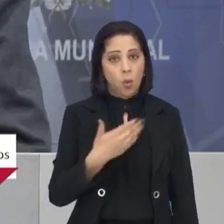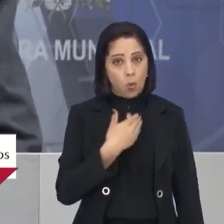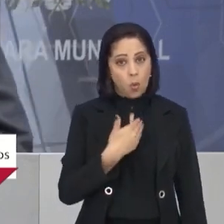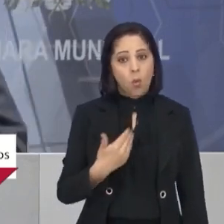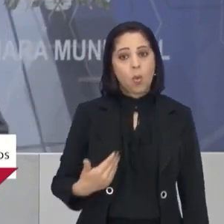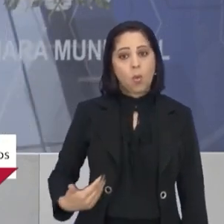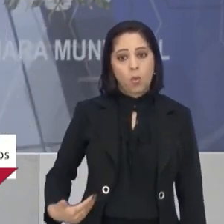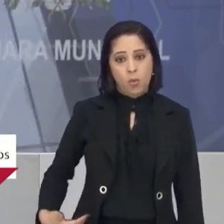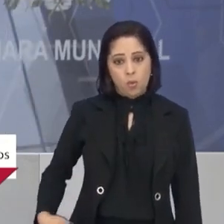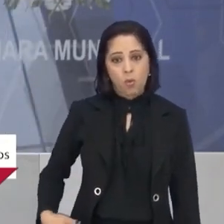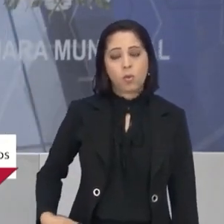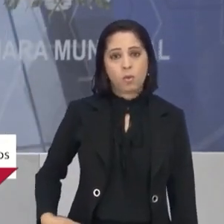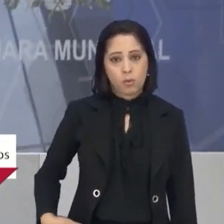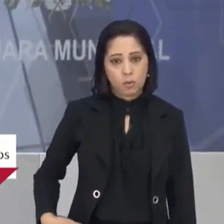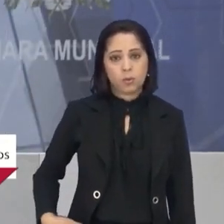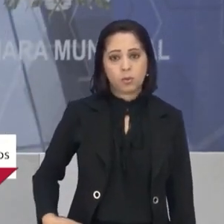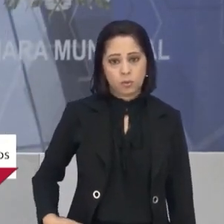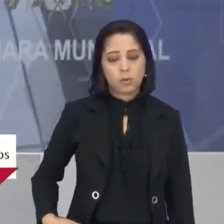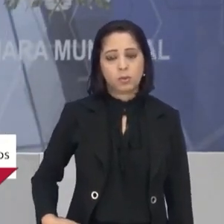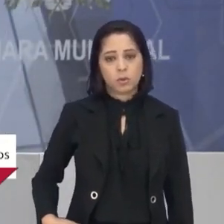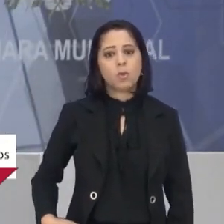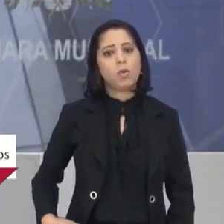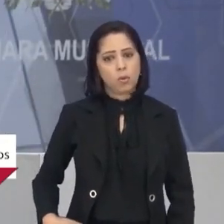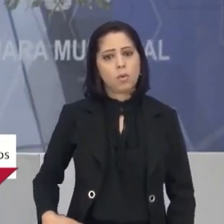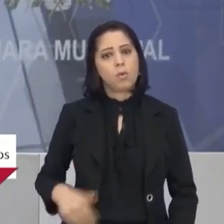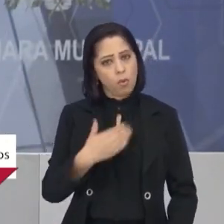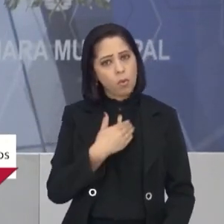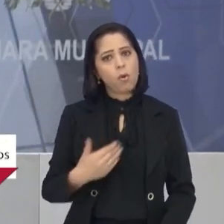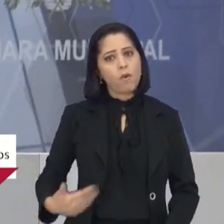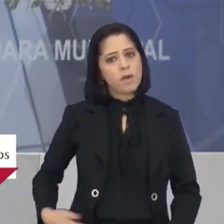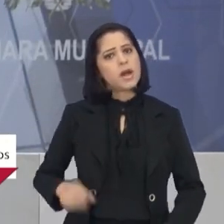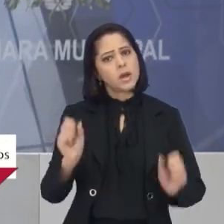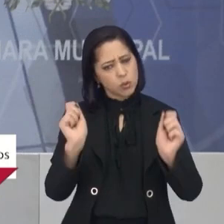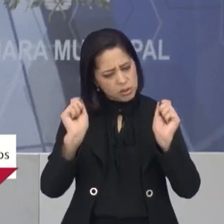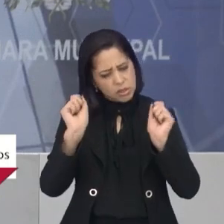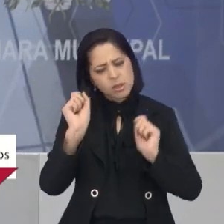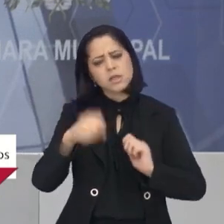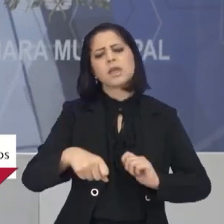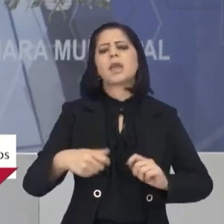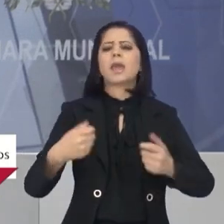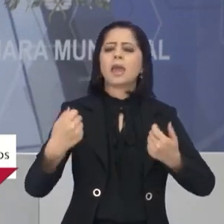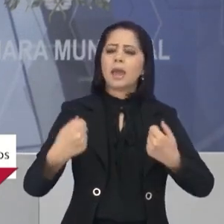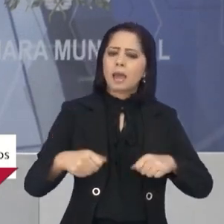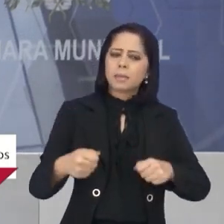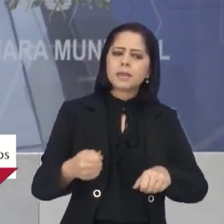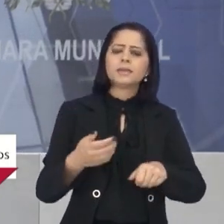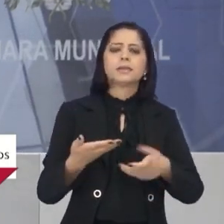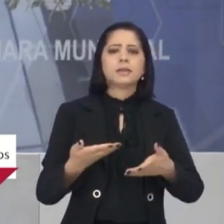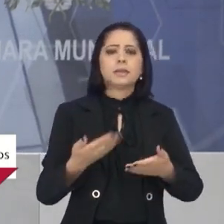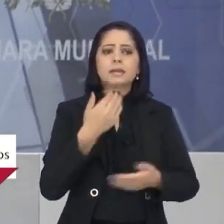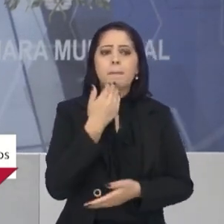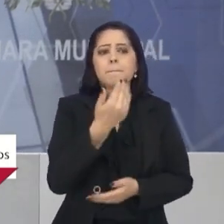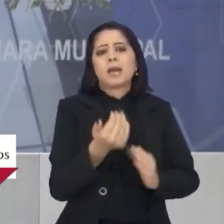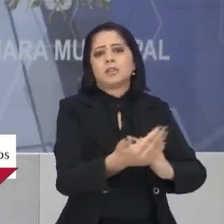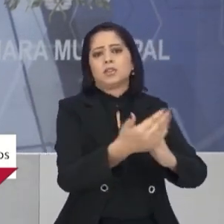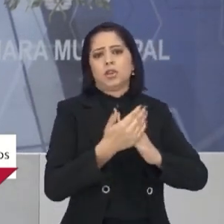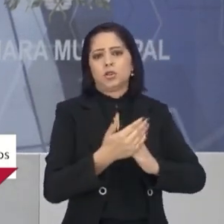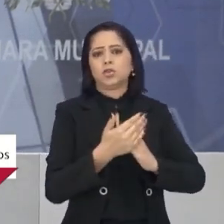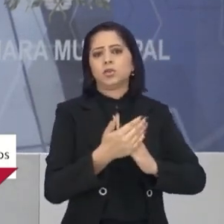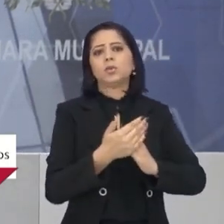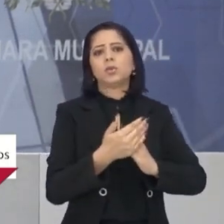porque me parece um caminho Irreversível ele tem que recorrer às organizações sociais nós sabemos que o